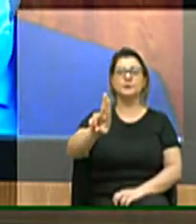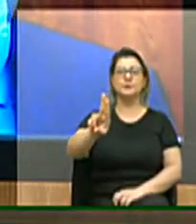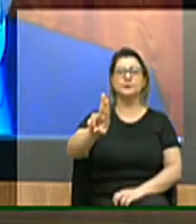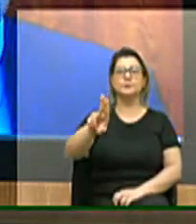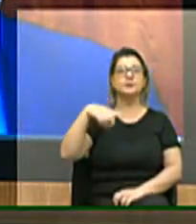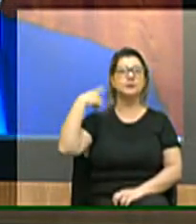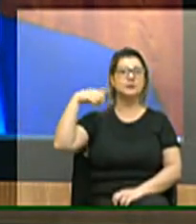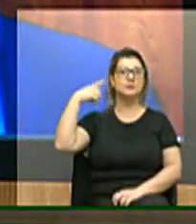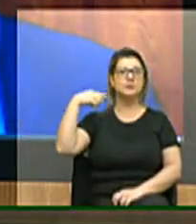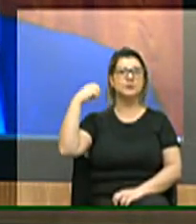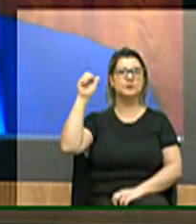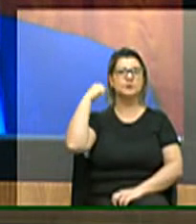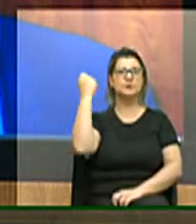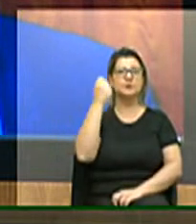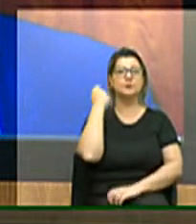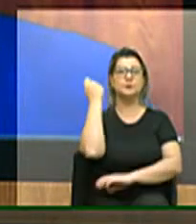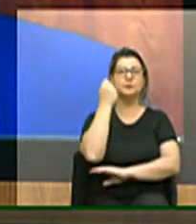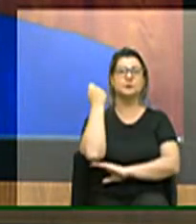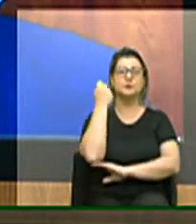Deputado Gaúcho da Geral.